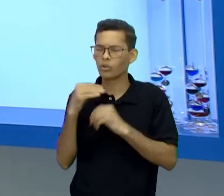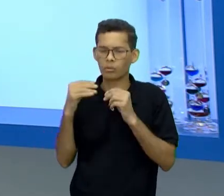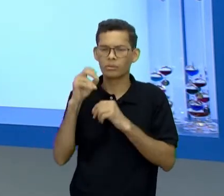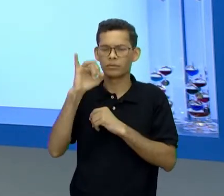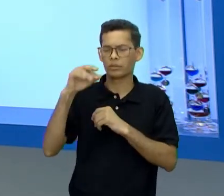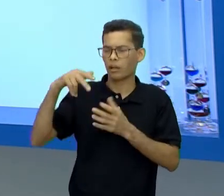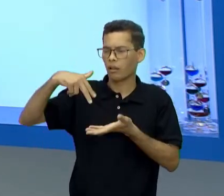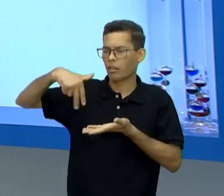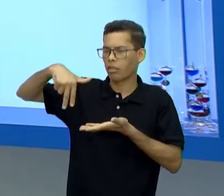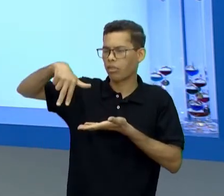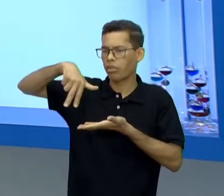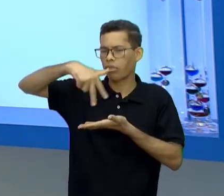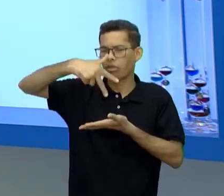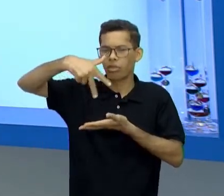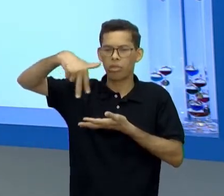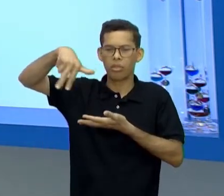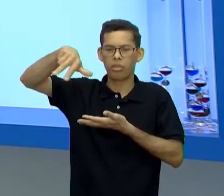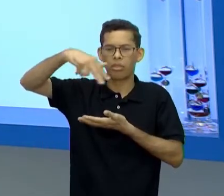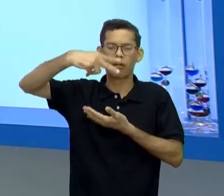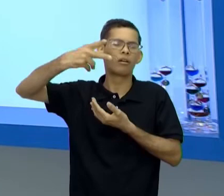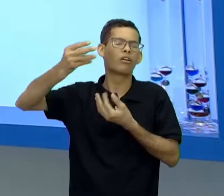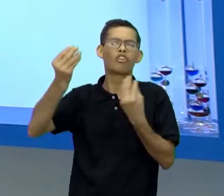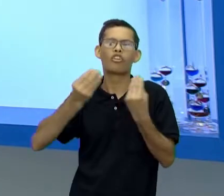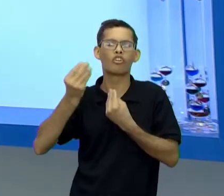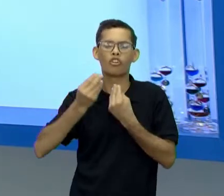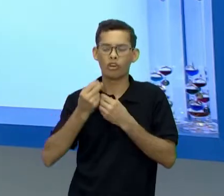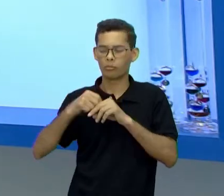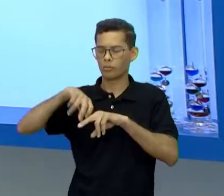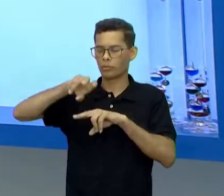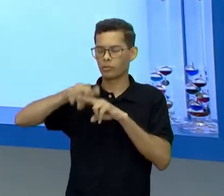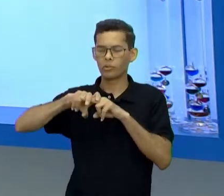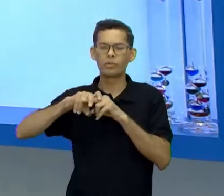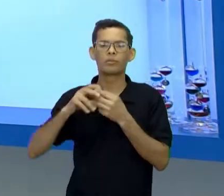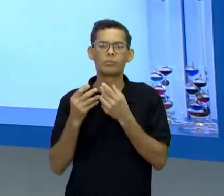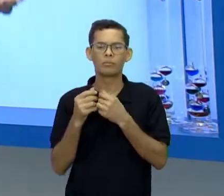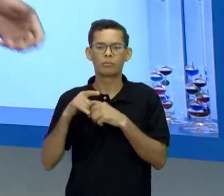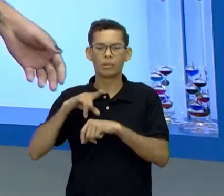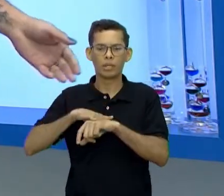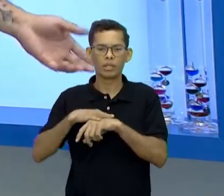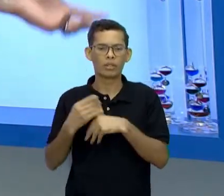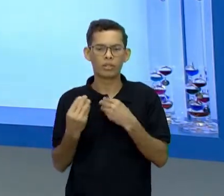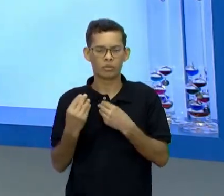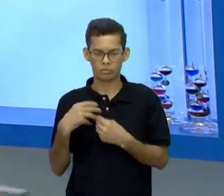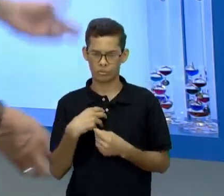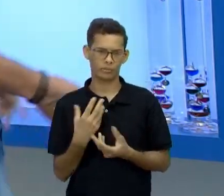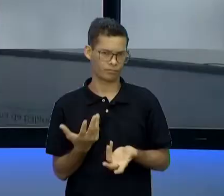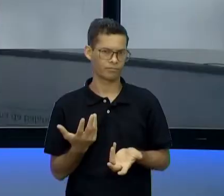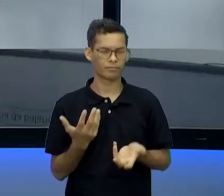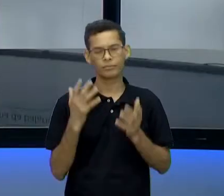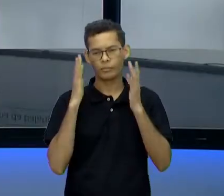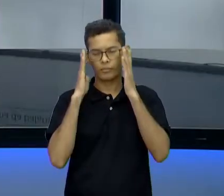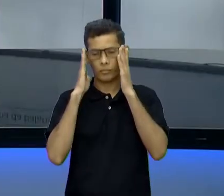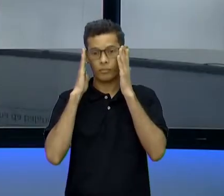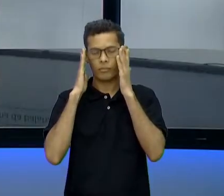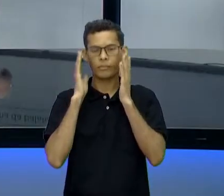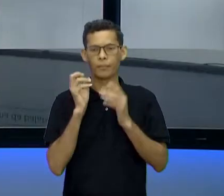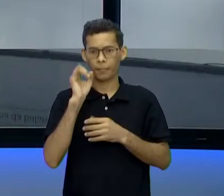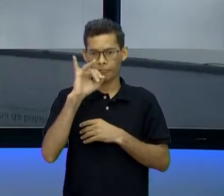você tá sem estado de peso ali, né? Ah, então a gente viu isso também. Então, é isso que acontece. Então, quando você salta de um lugar